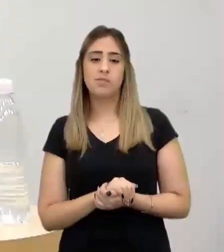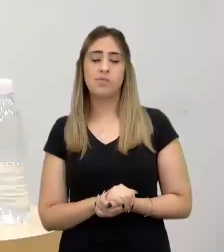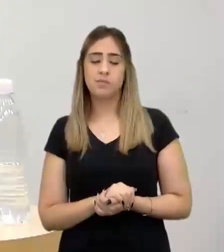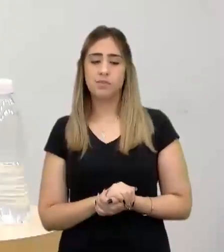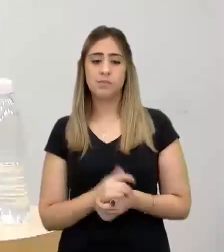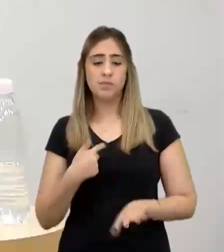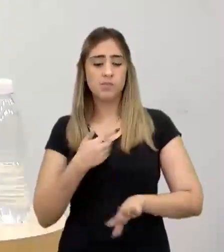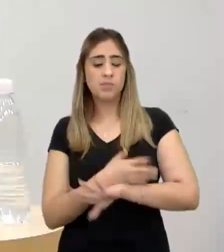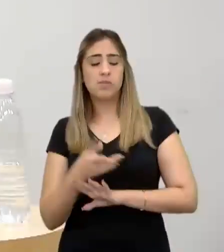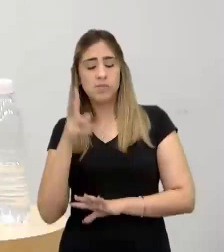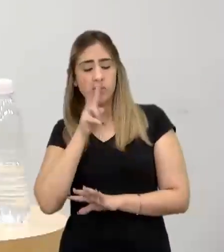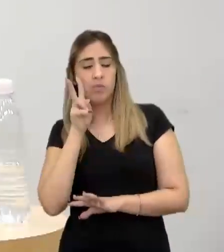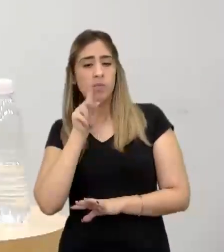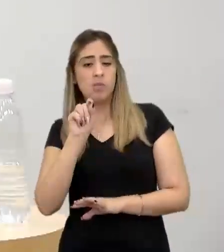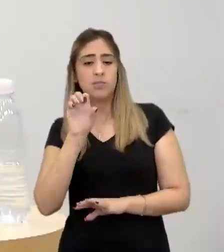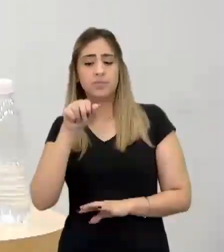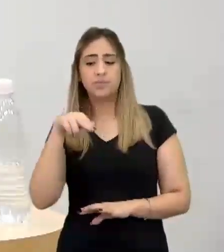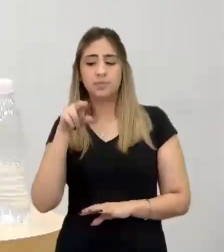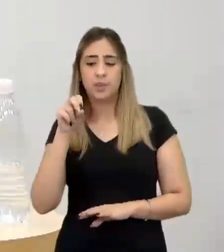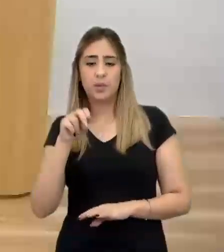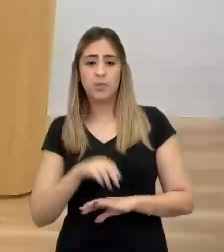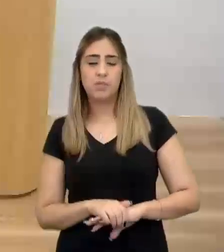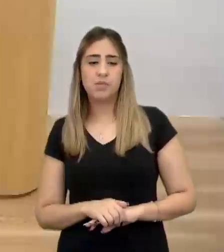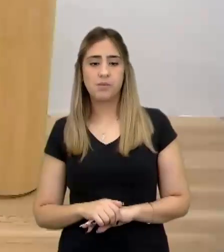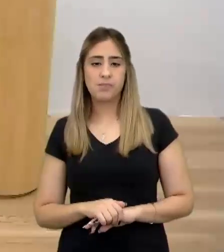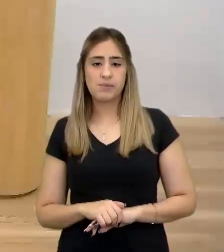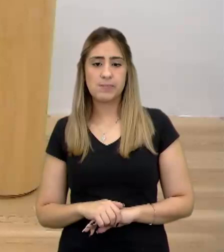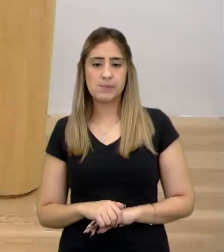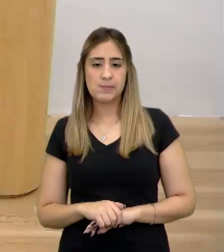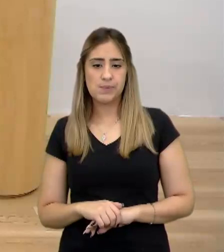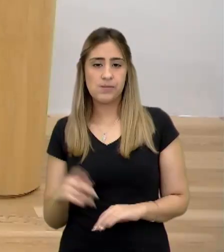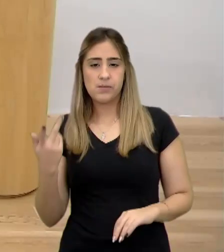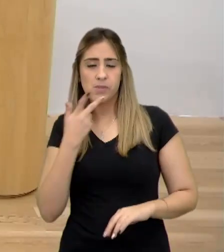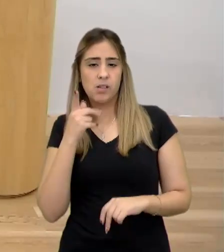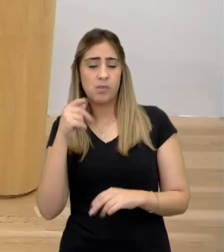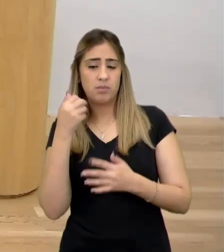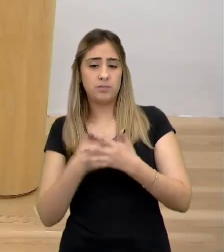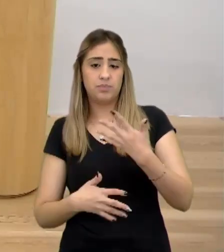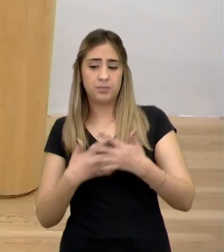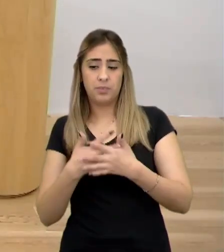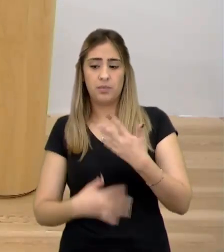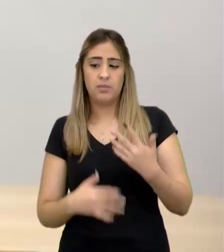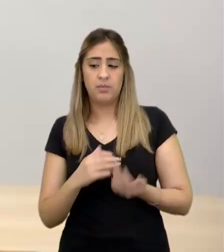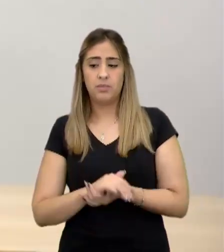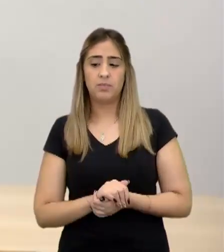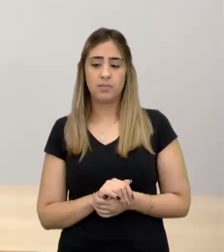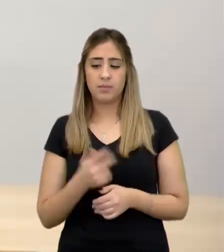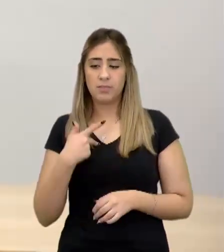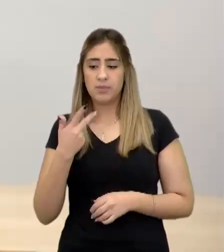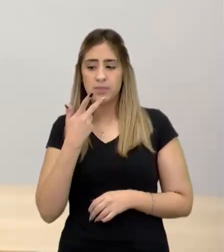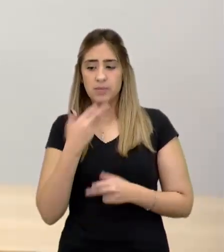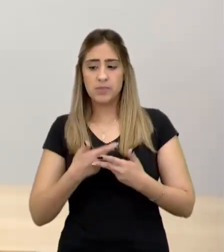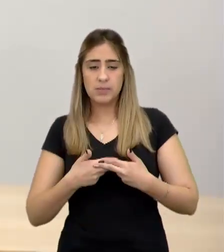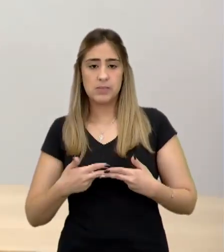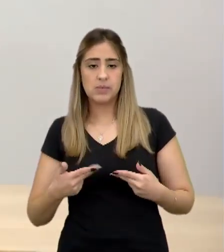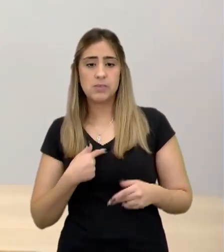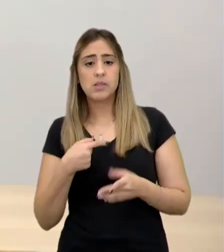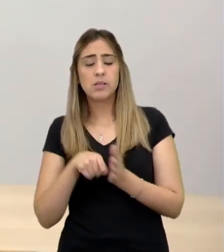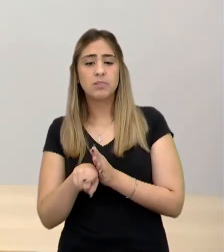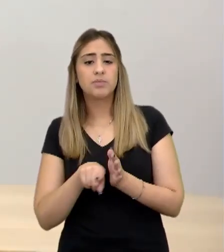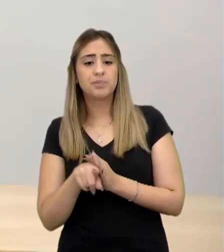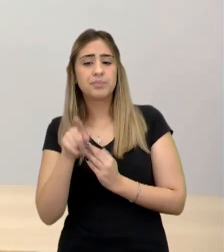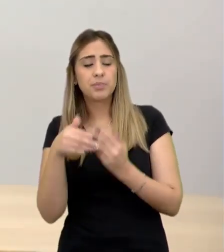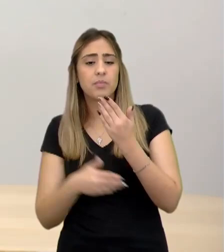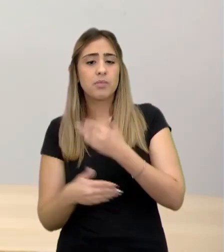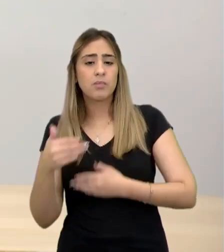vamos relembrar um pouquinho da função seno. Professora Inês, eu vi que alguém tinha uma dúvida aí no chat. Estão perguntando alguma coisa? Estão perguntando se os